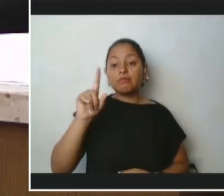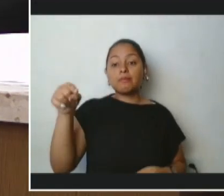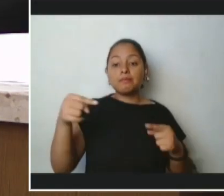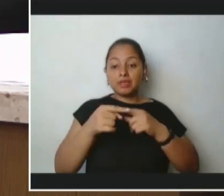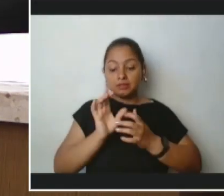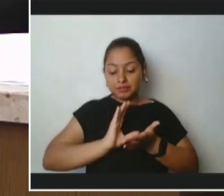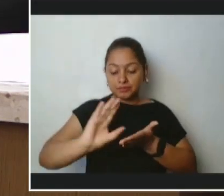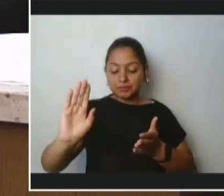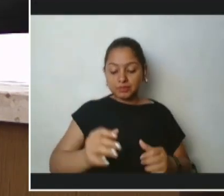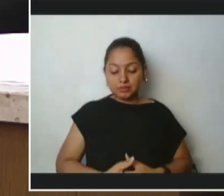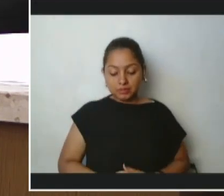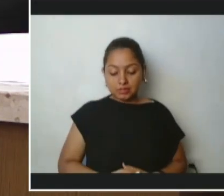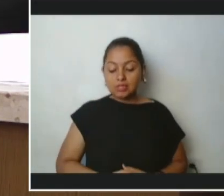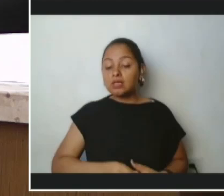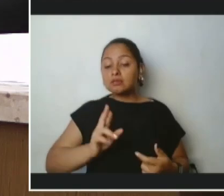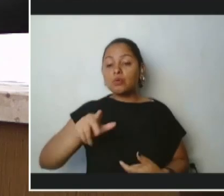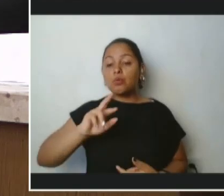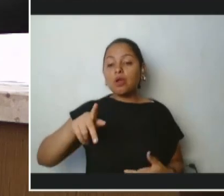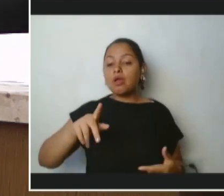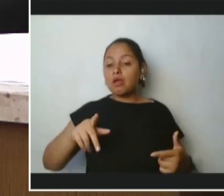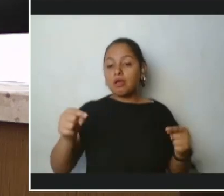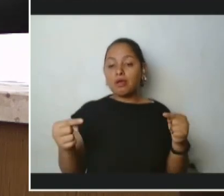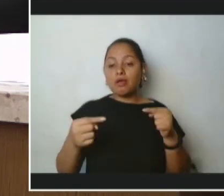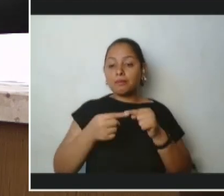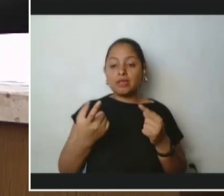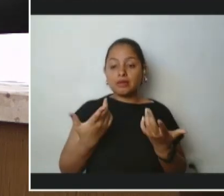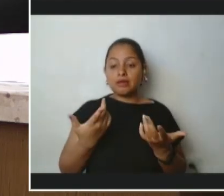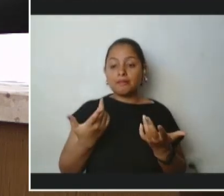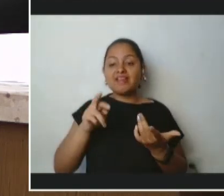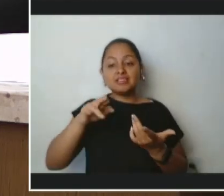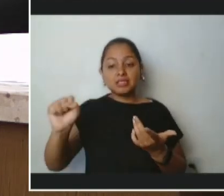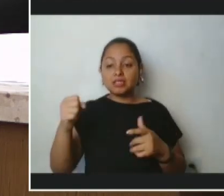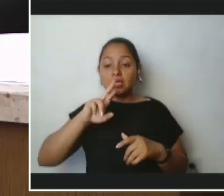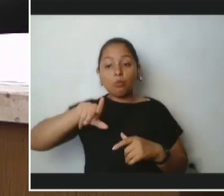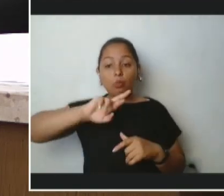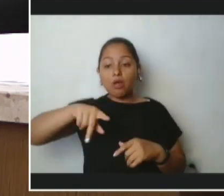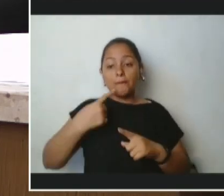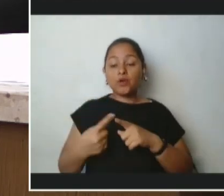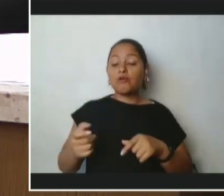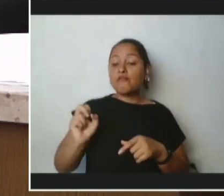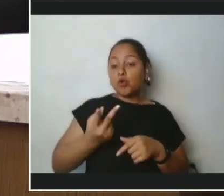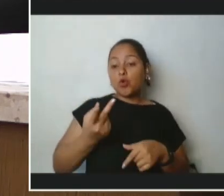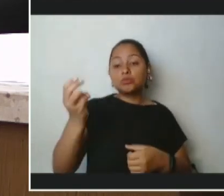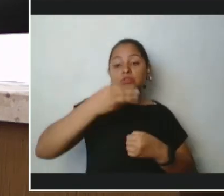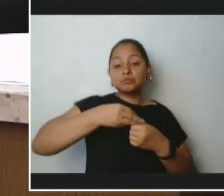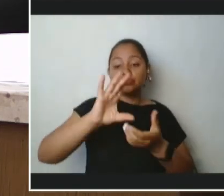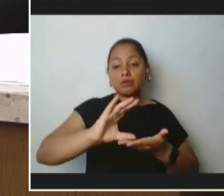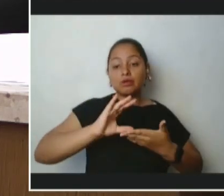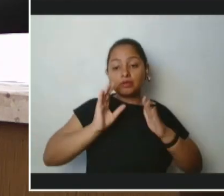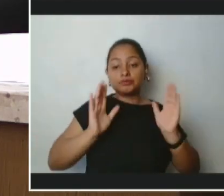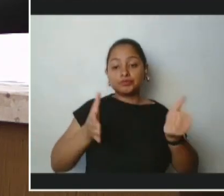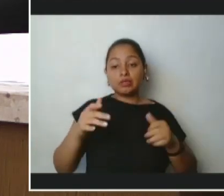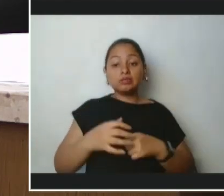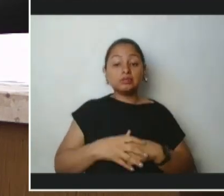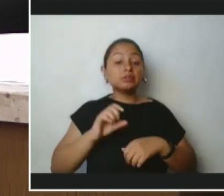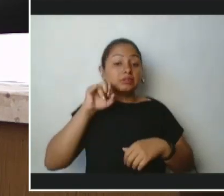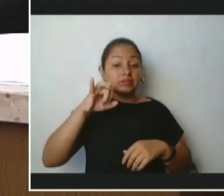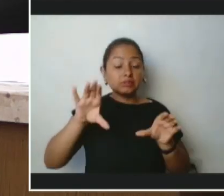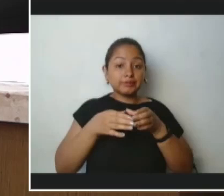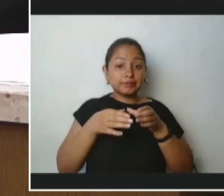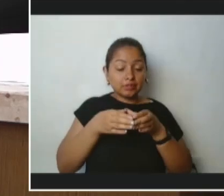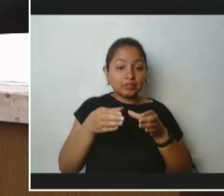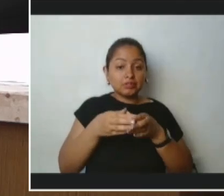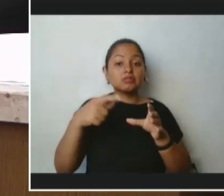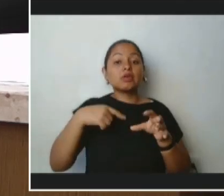receita, porque esse valor o município já arrecadou. Então, se a entidade contabilizar como receita, ele duplicaria. É a